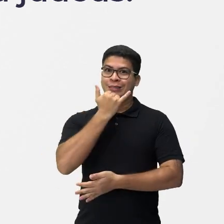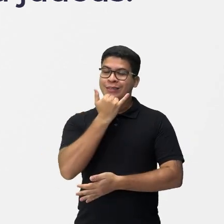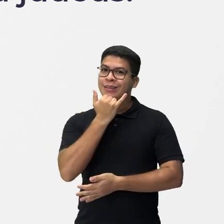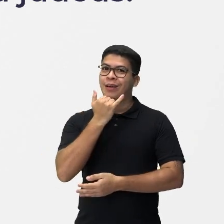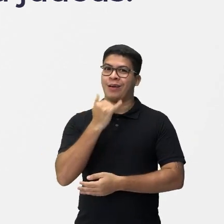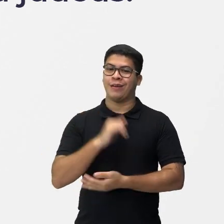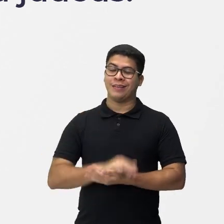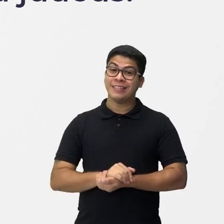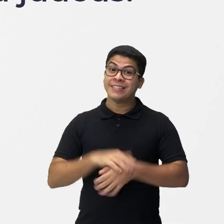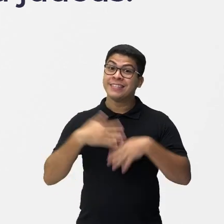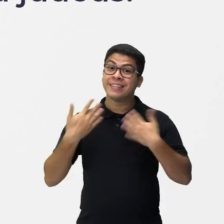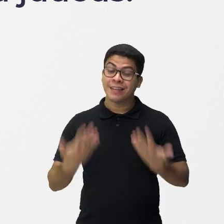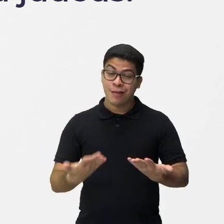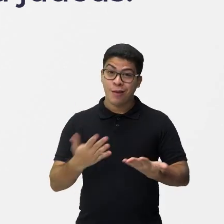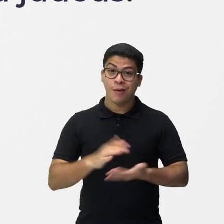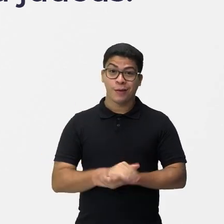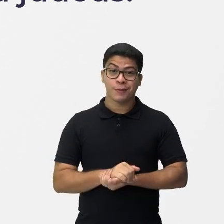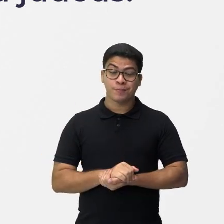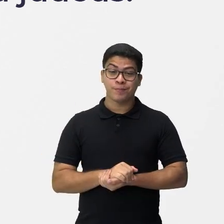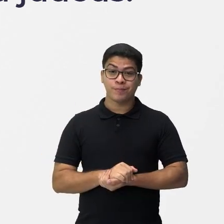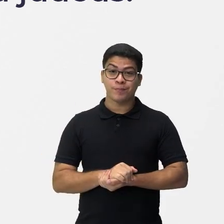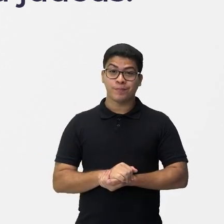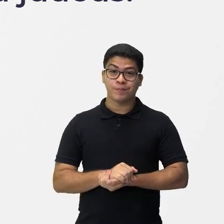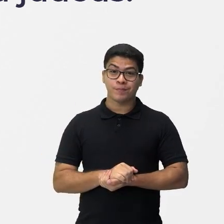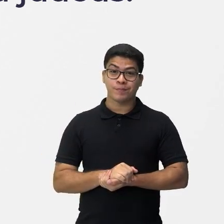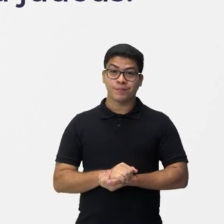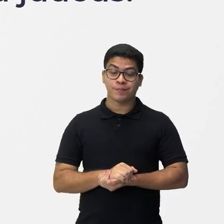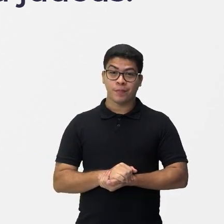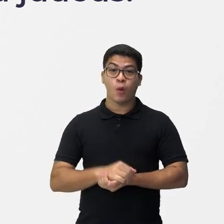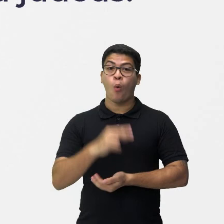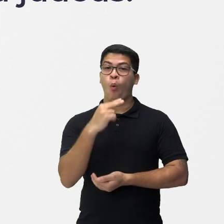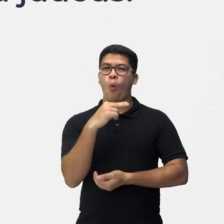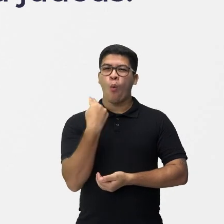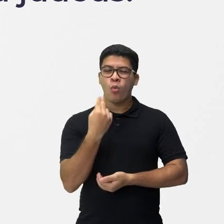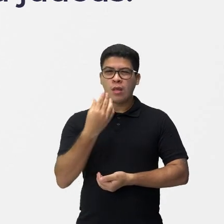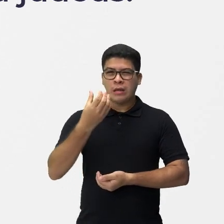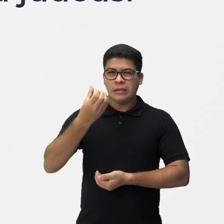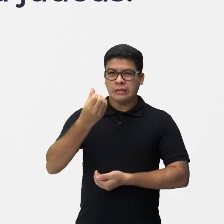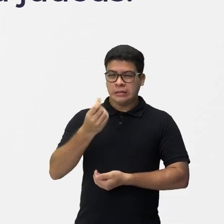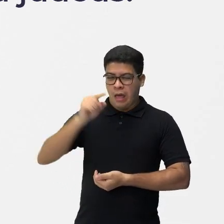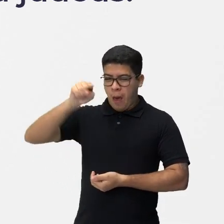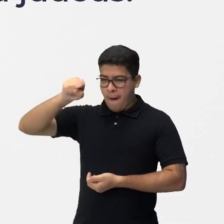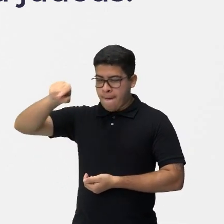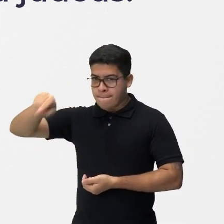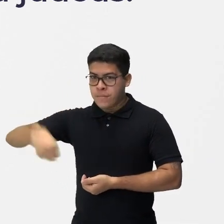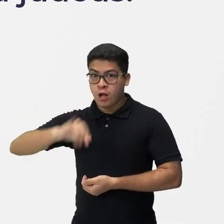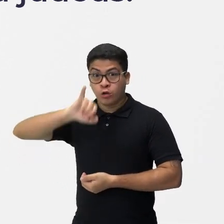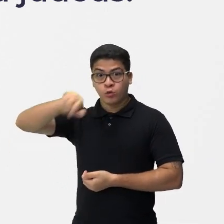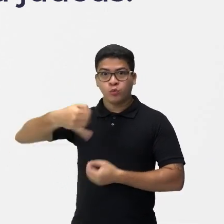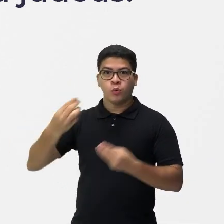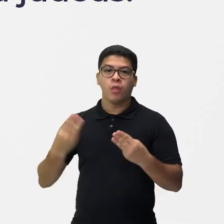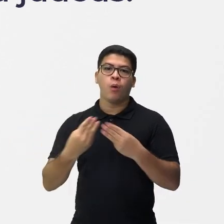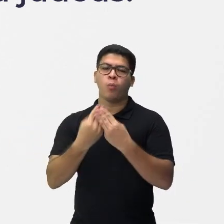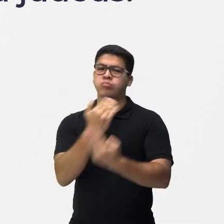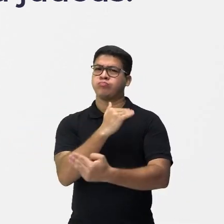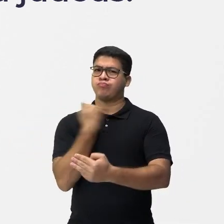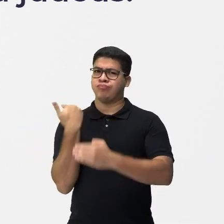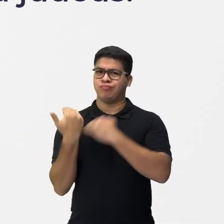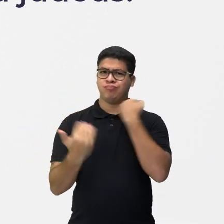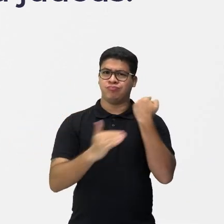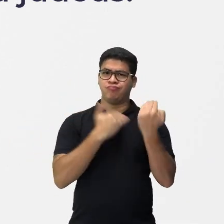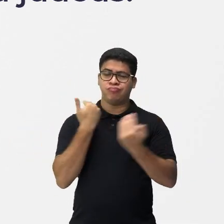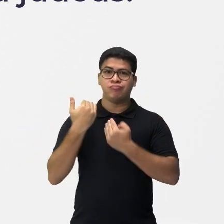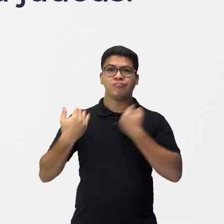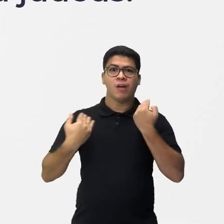lá. O Holocausto, que deixou um saldo de 6 milhões de judeus mortos. É uma das